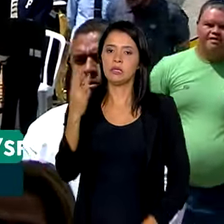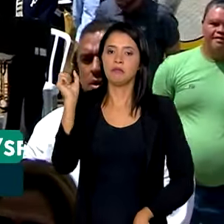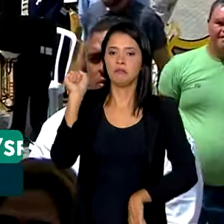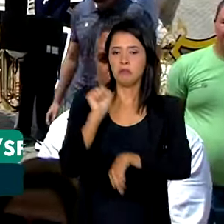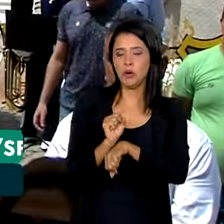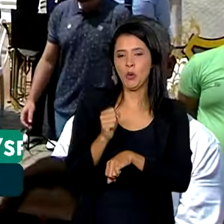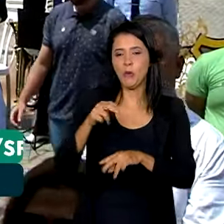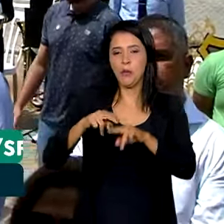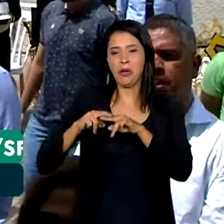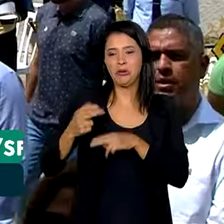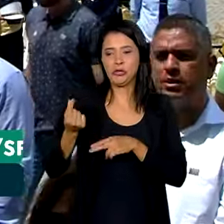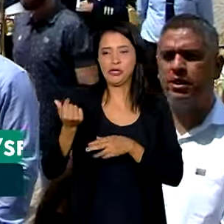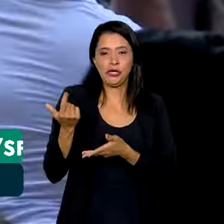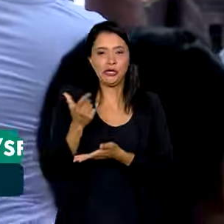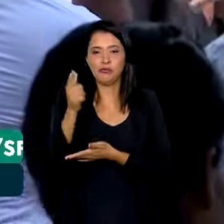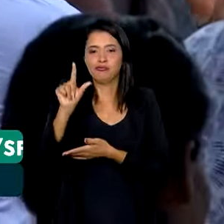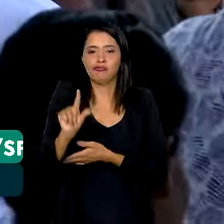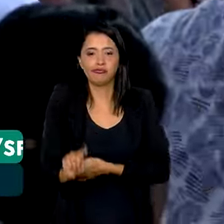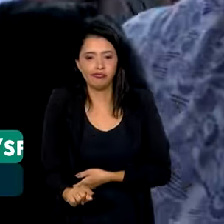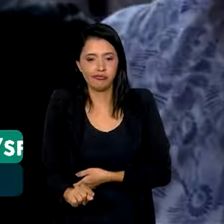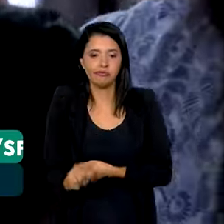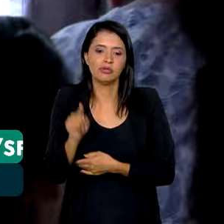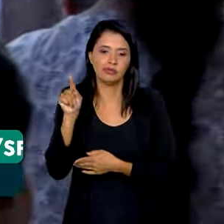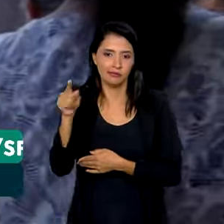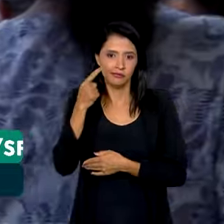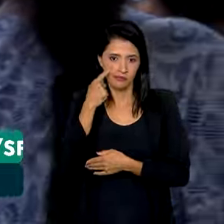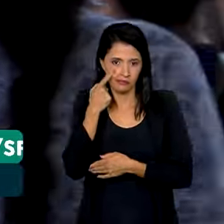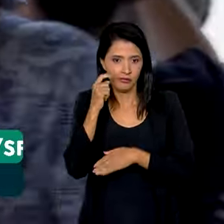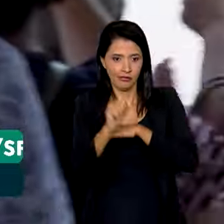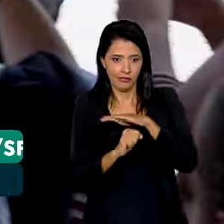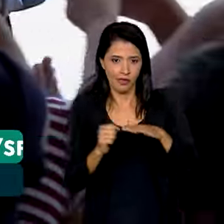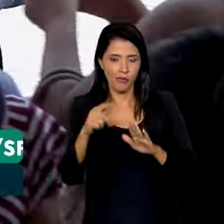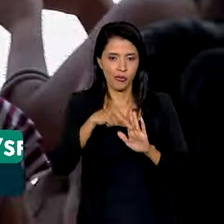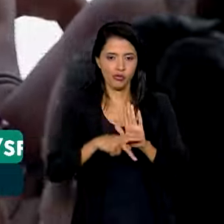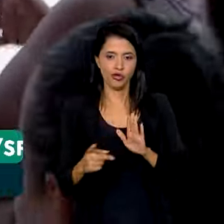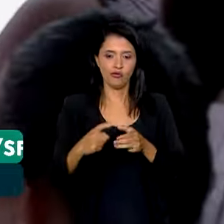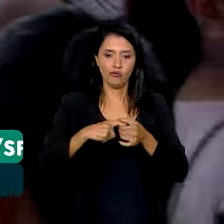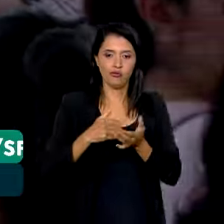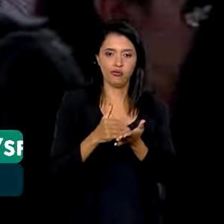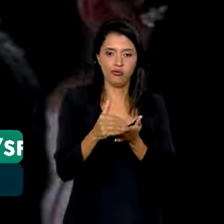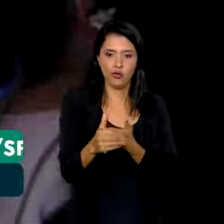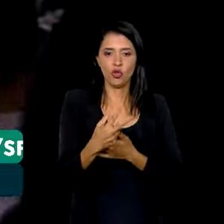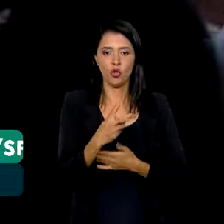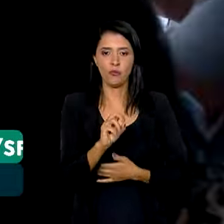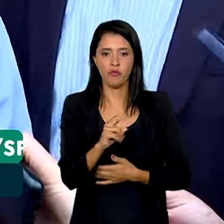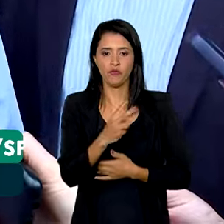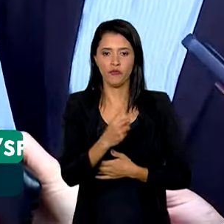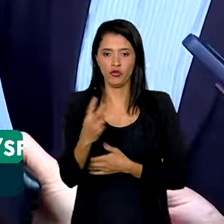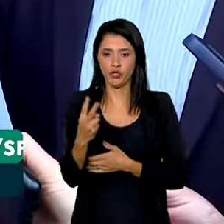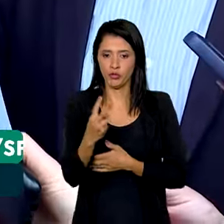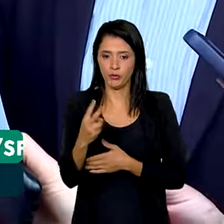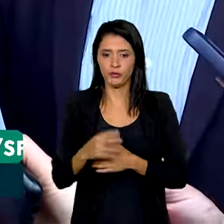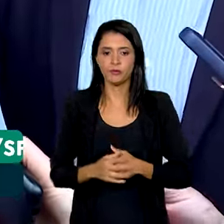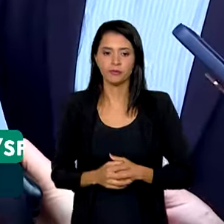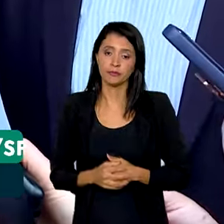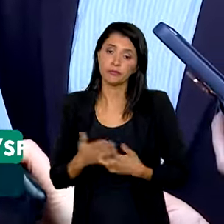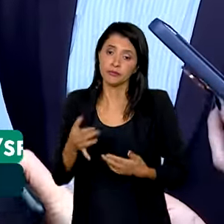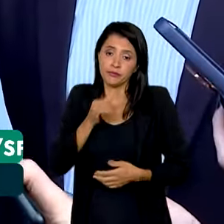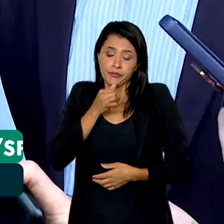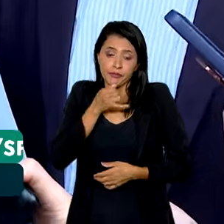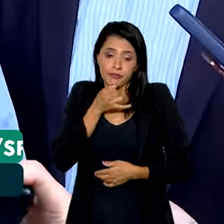problemas financeiros da construtora. O empreendimento só foi reiniciado em 2022.